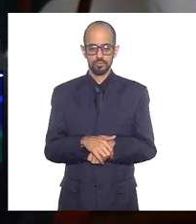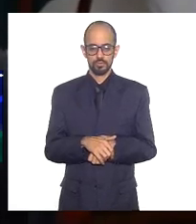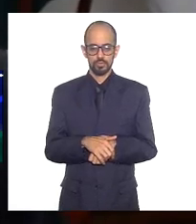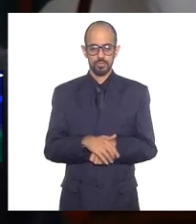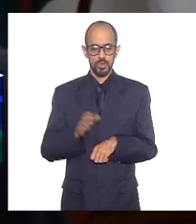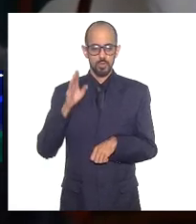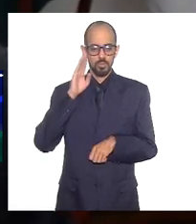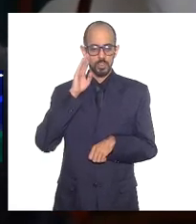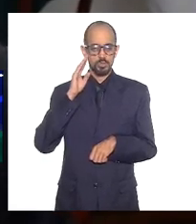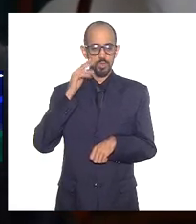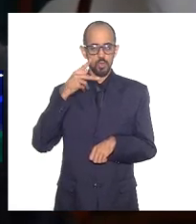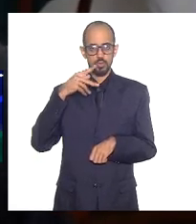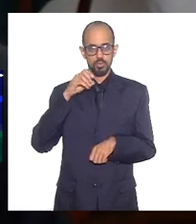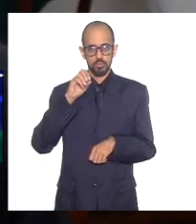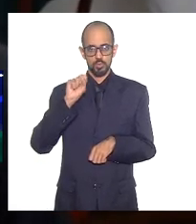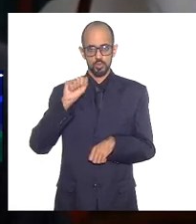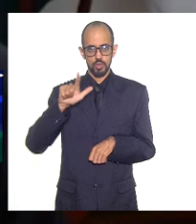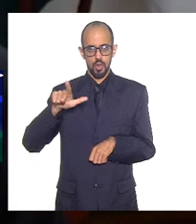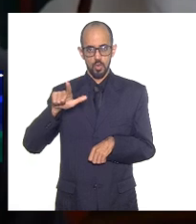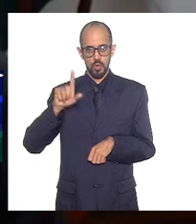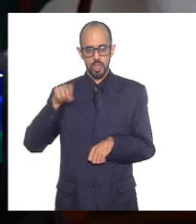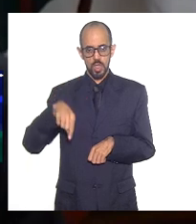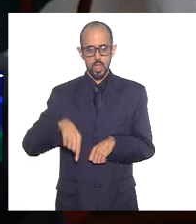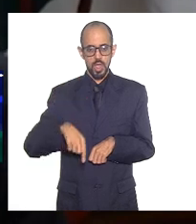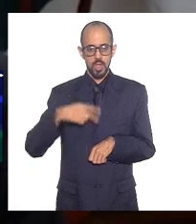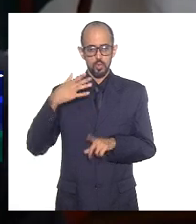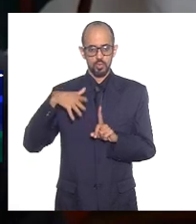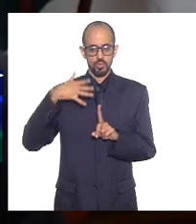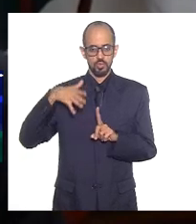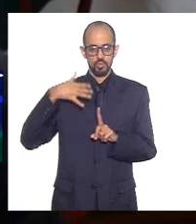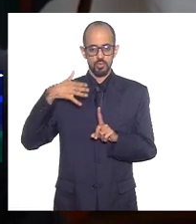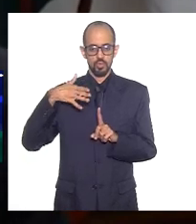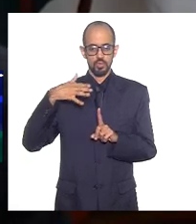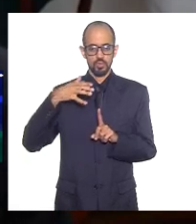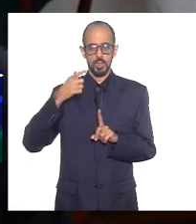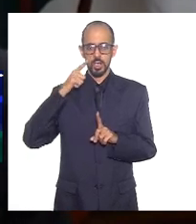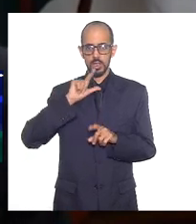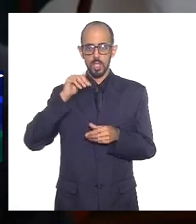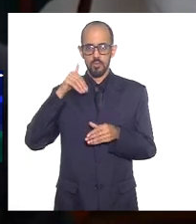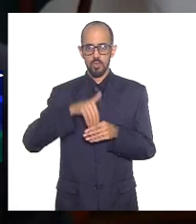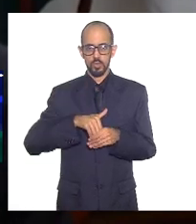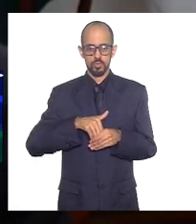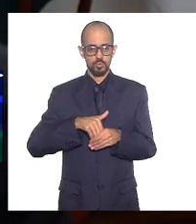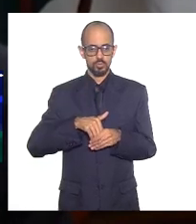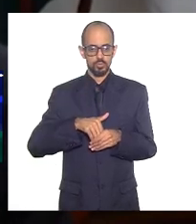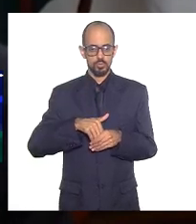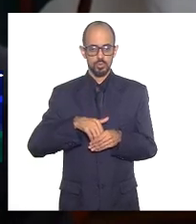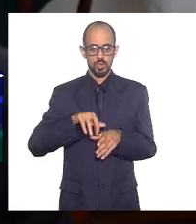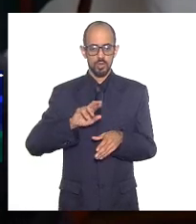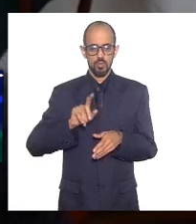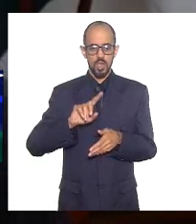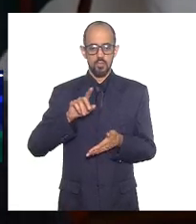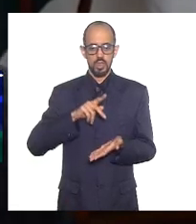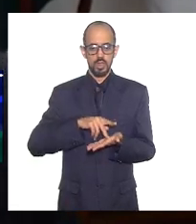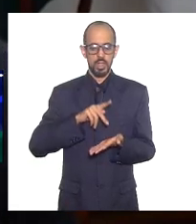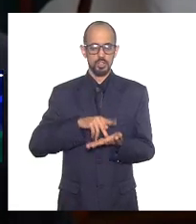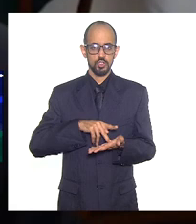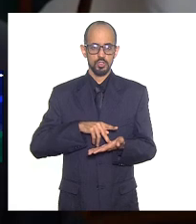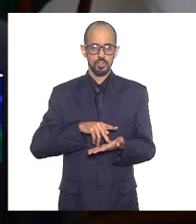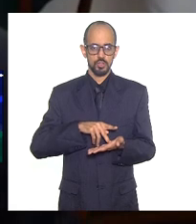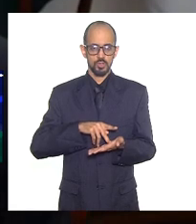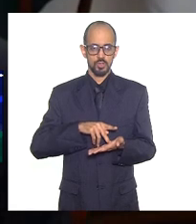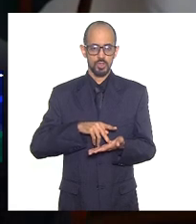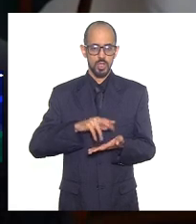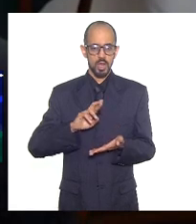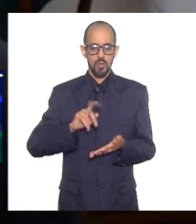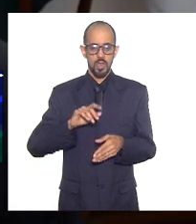principalmente do PSOL, um discurso eleitoreiro, um discurso que não é verdade. Não é verdade que